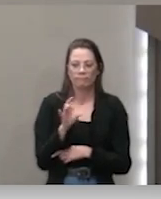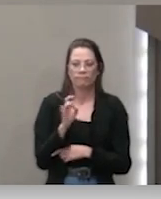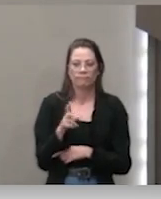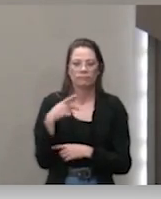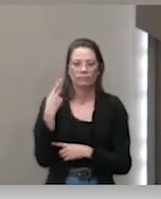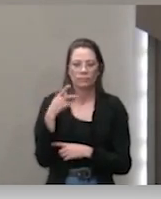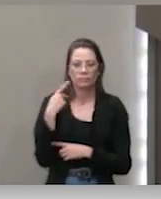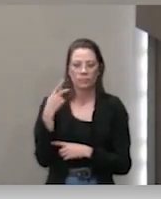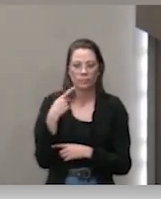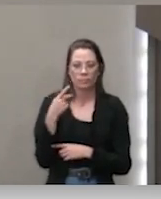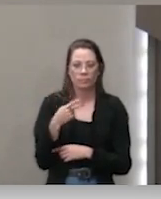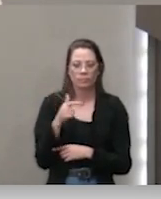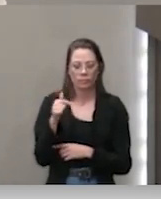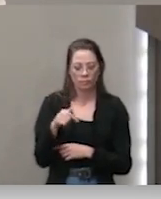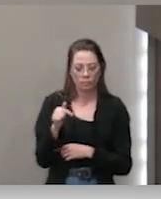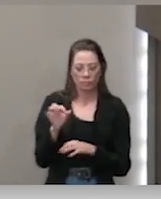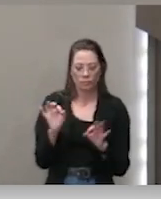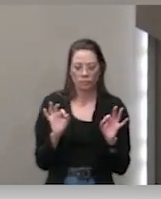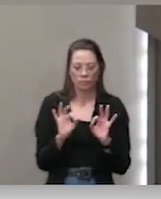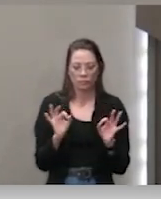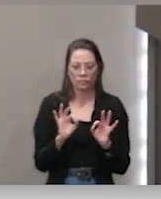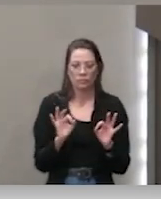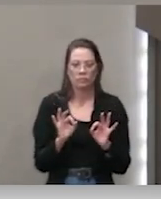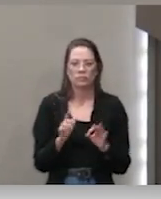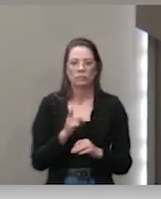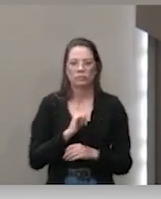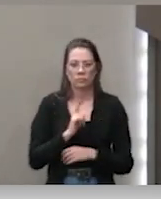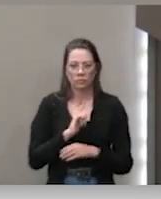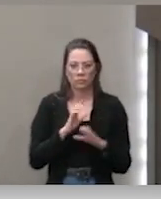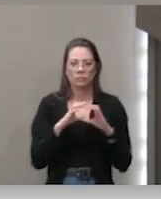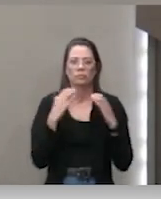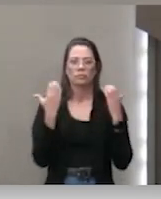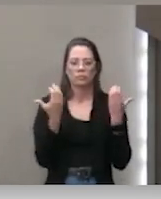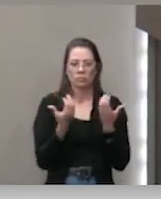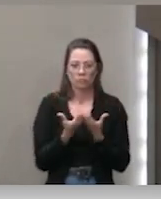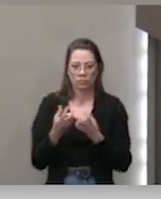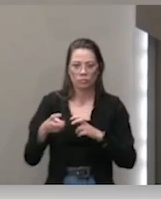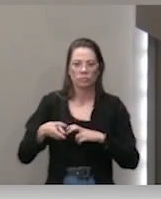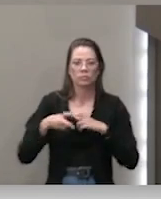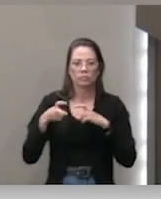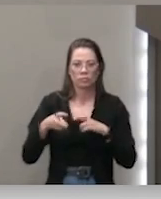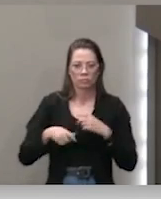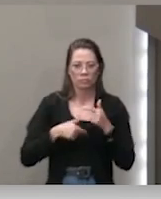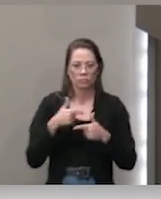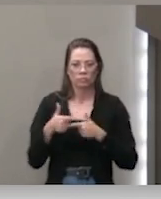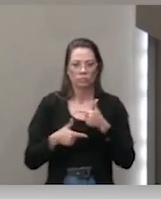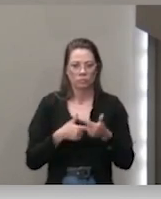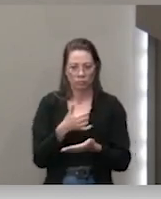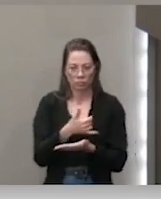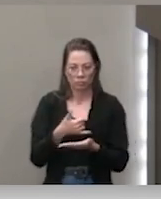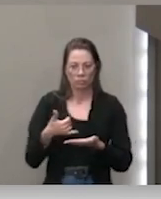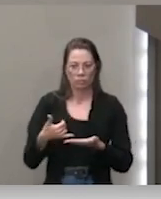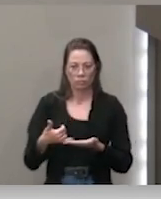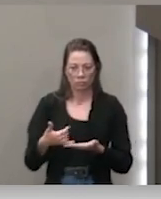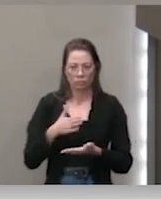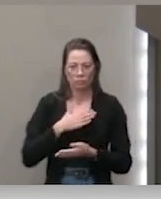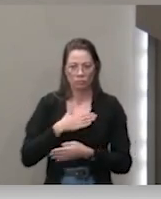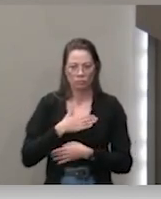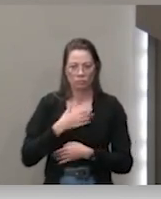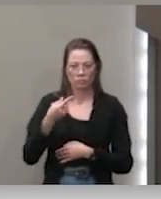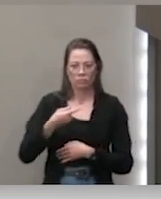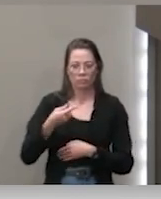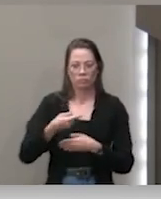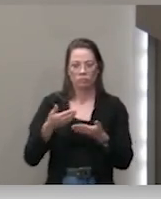os vereadores, não foram só os vereadores citados aqui, comunidade do meio rural, que trabalhou pelo asfalto no meio rural. Meu